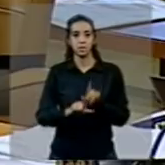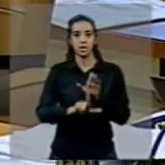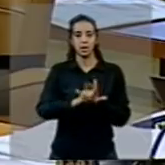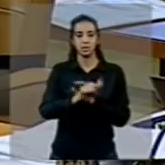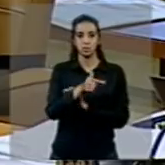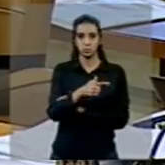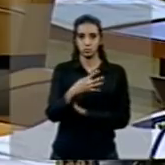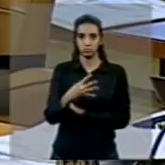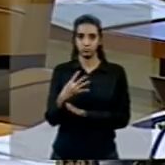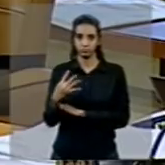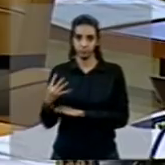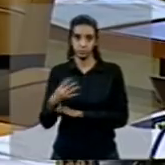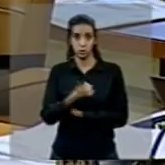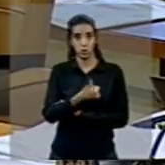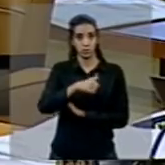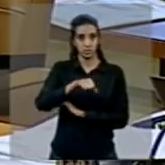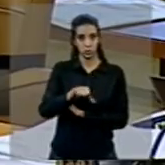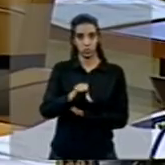7.444 de